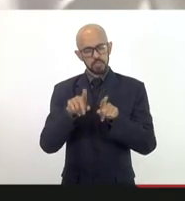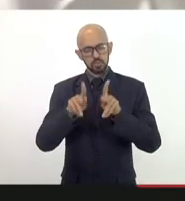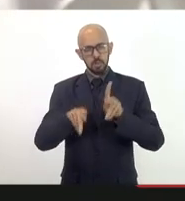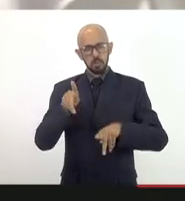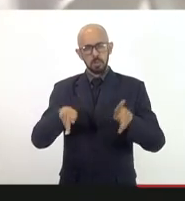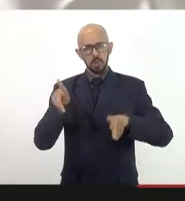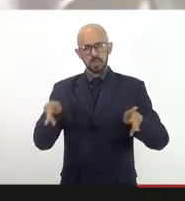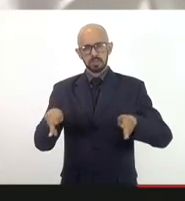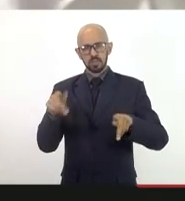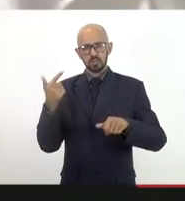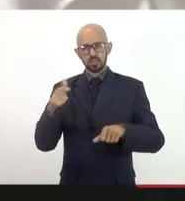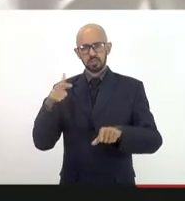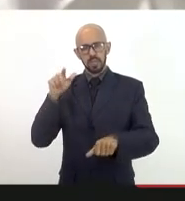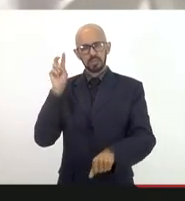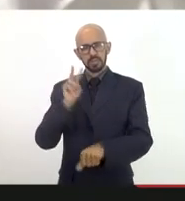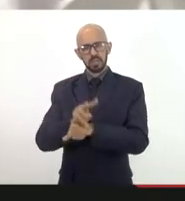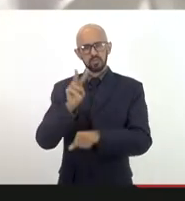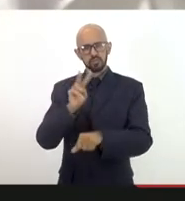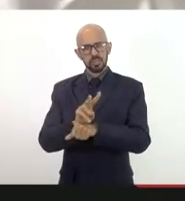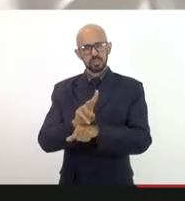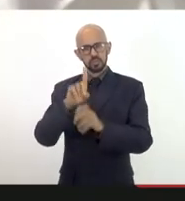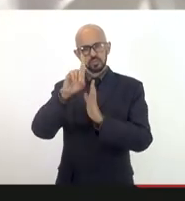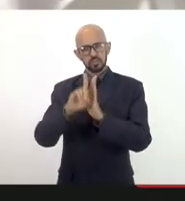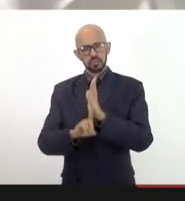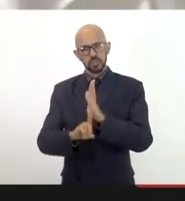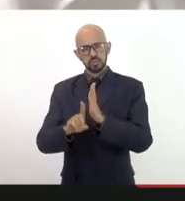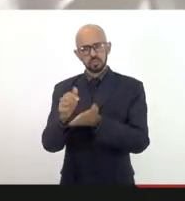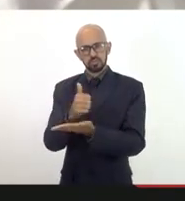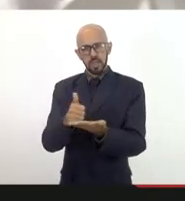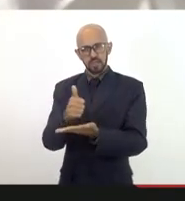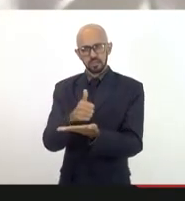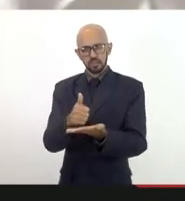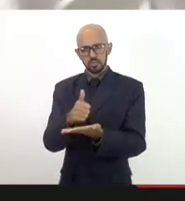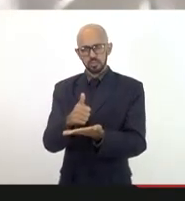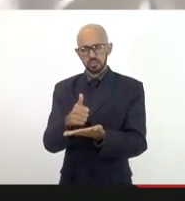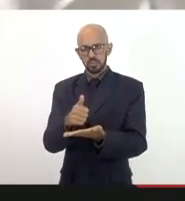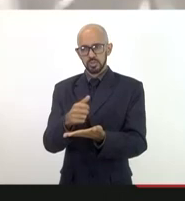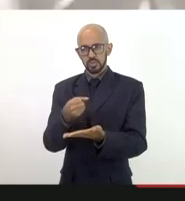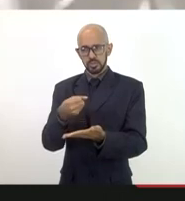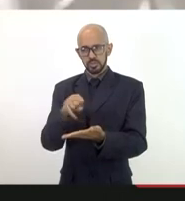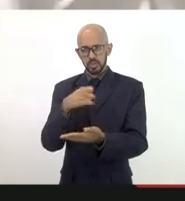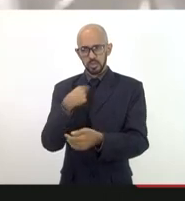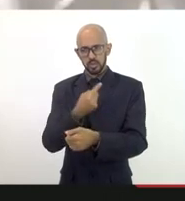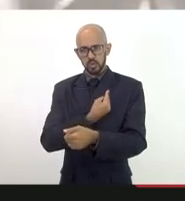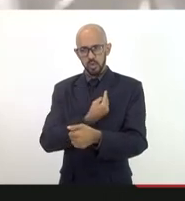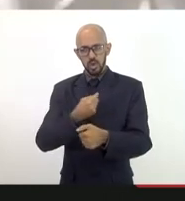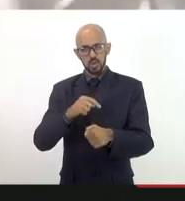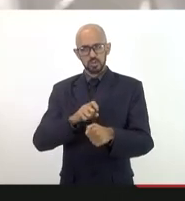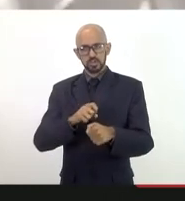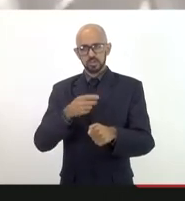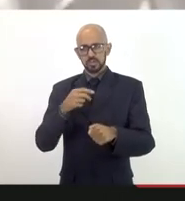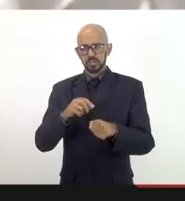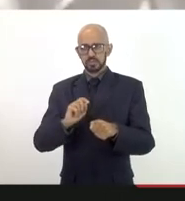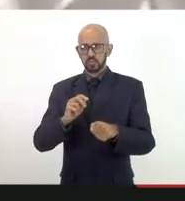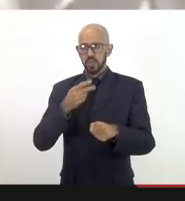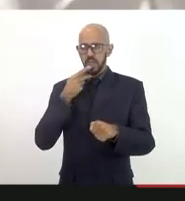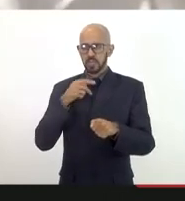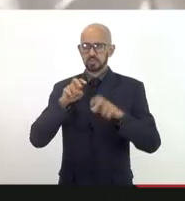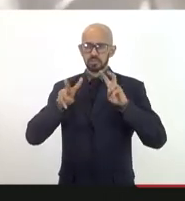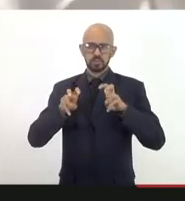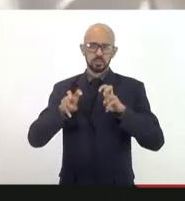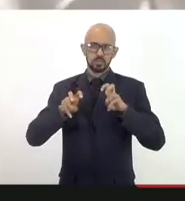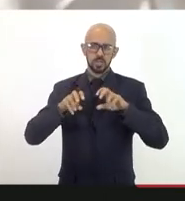a defesa dos seus direitos básicos, e se nós colocássemos aí esses territórios, como foi colocado